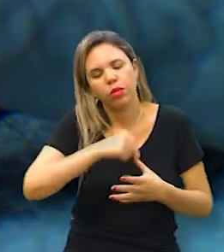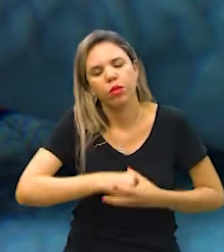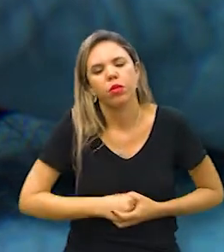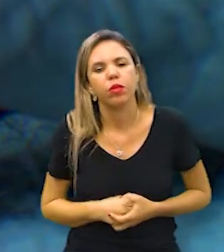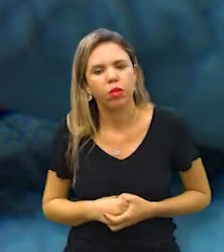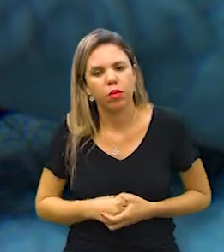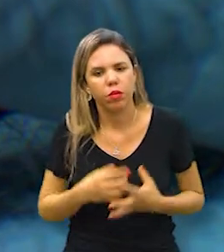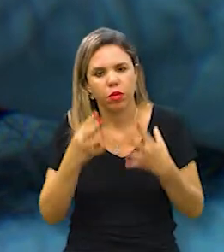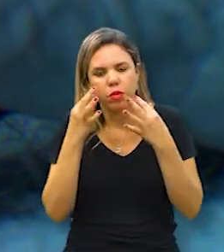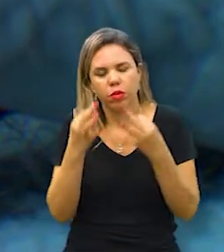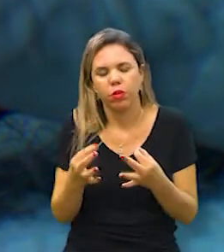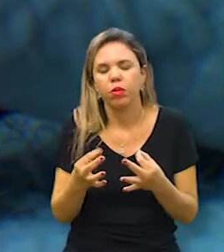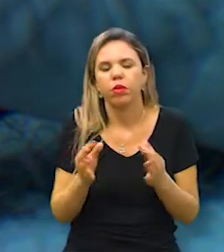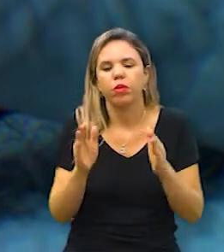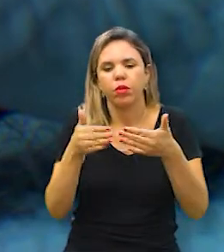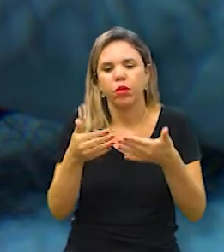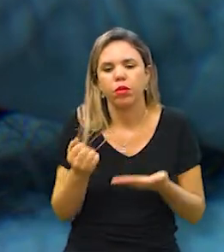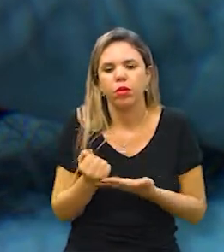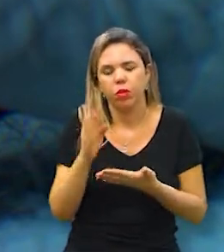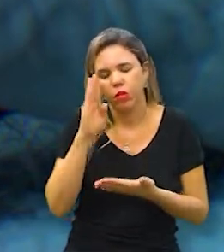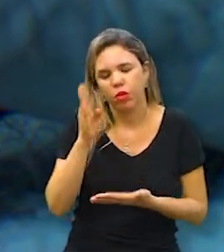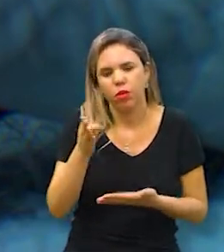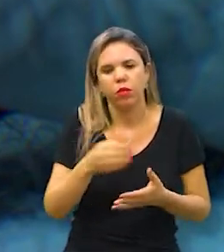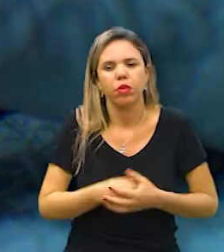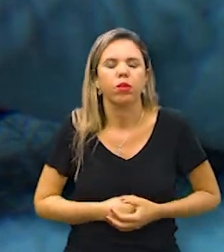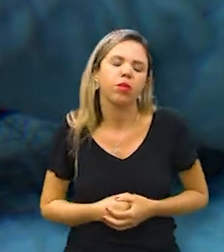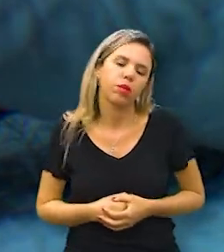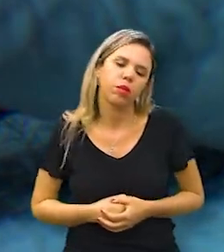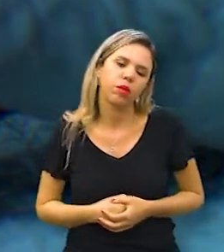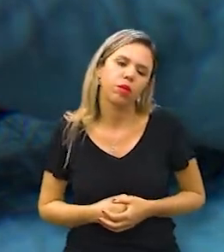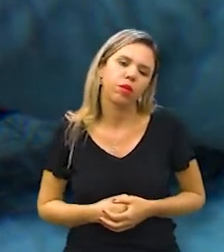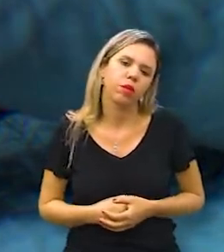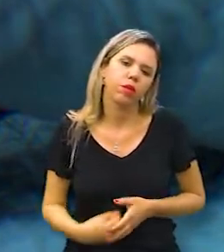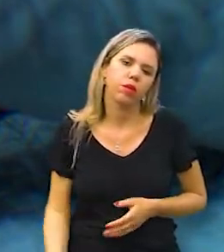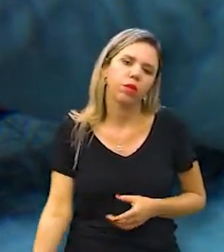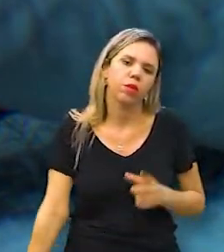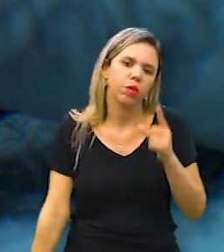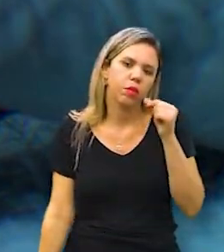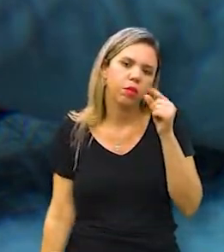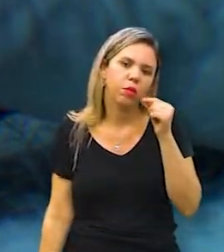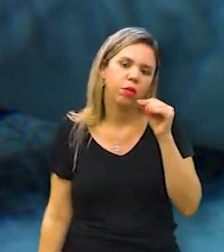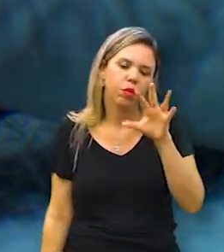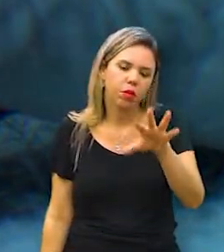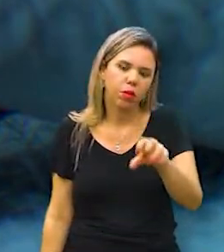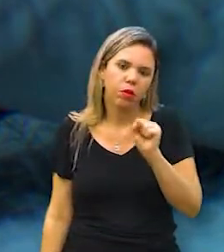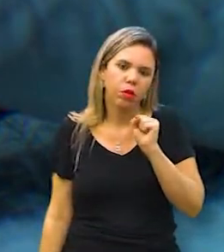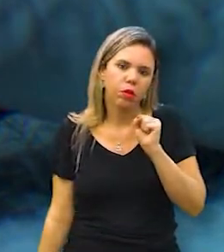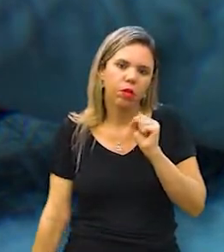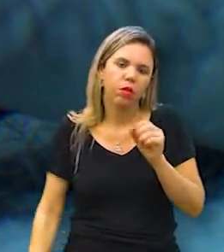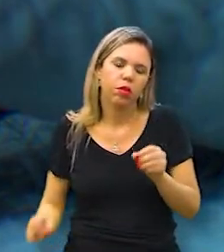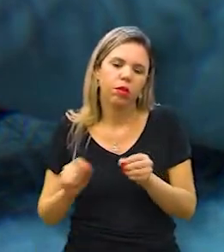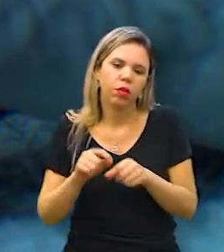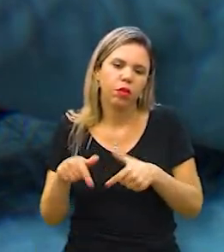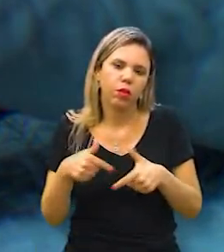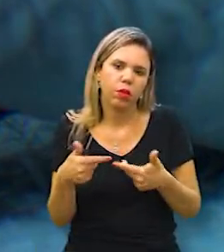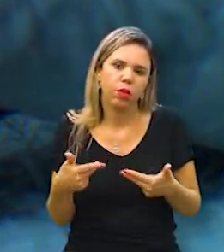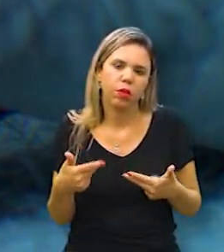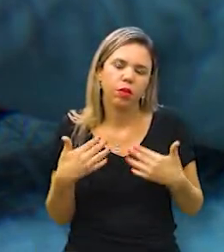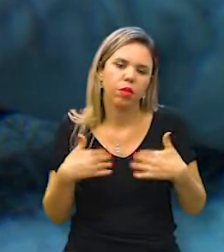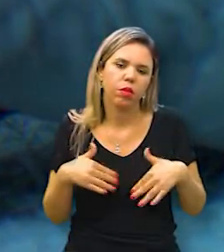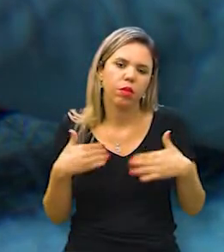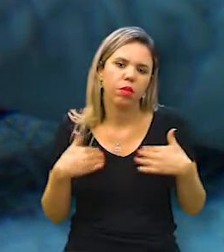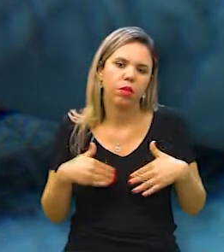a atenção e a concentração é fundamental. Ou pegar no lápis, que é um trabalho feito com muita.